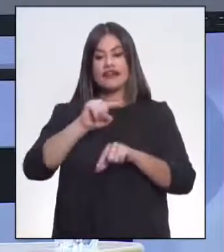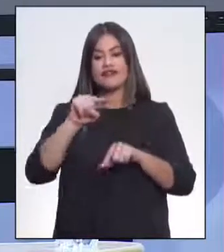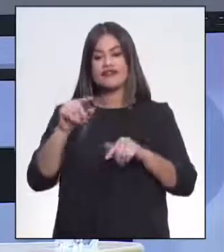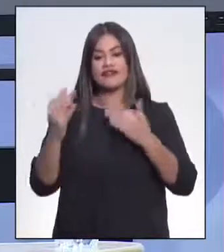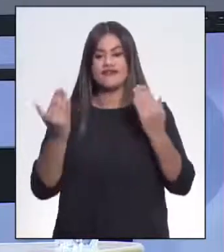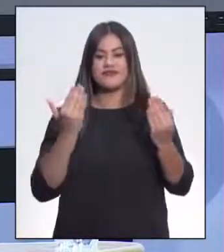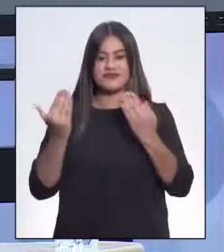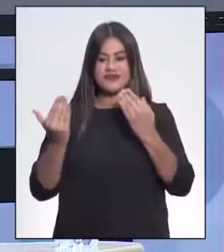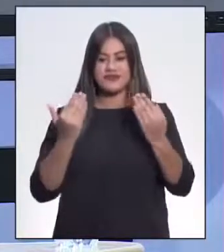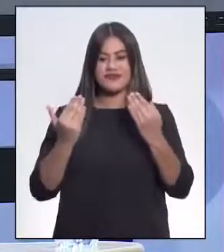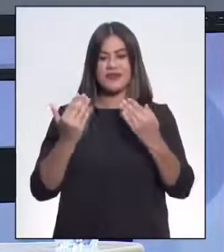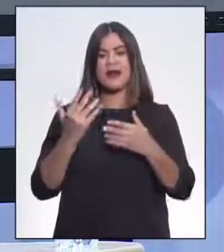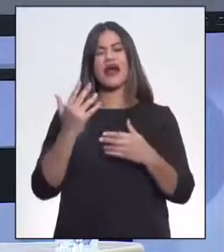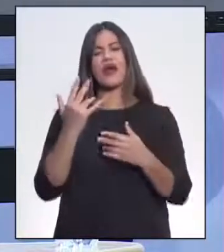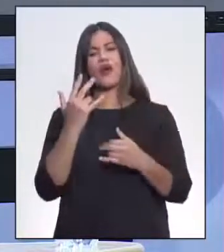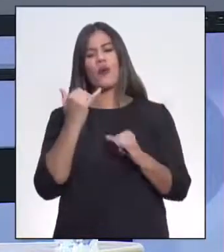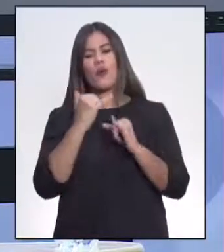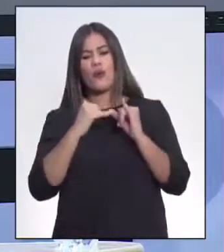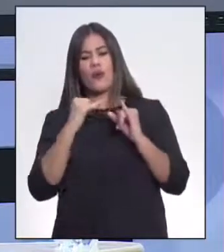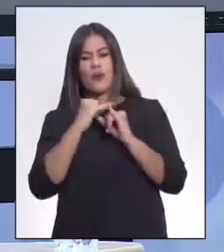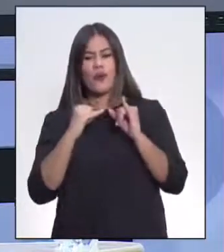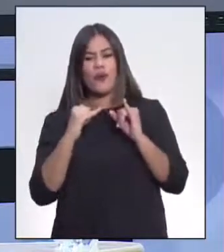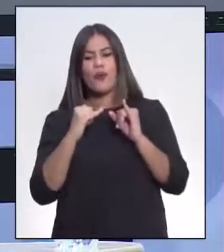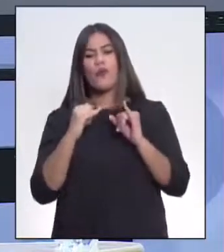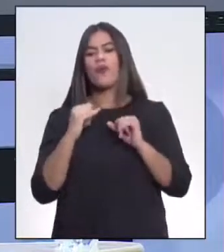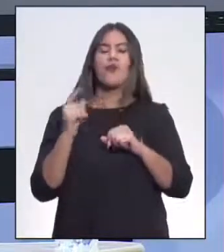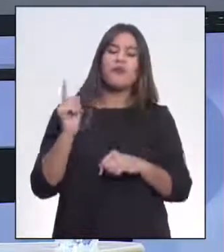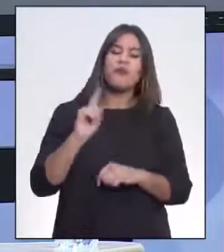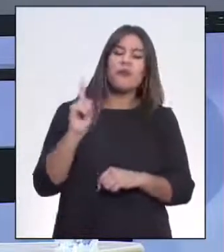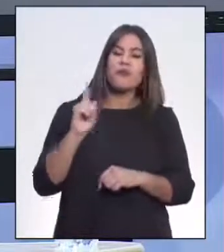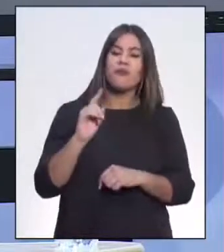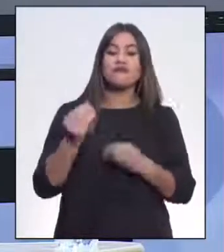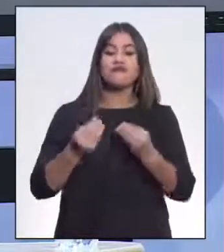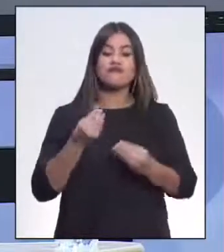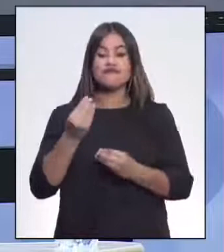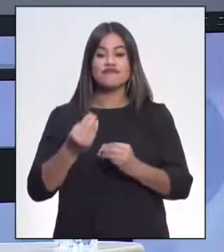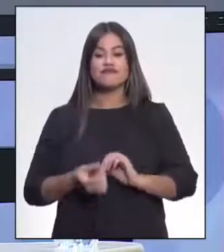comparação, se é parecido, se não é, tá bom?